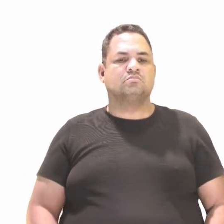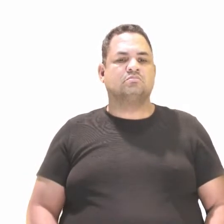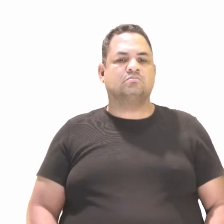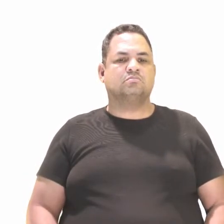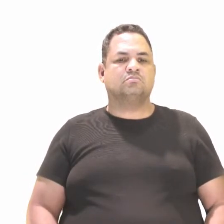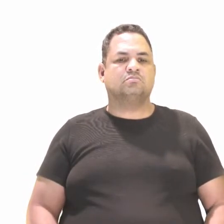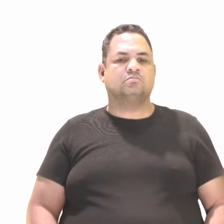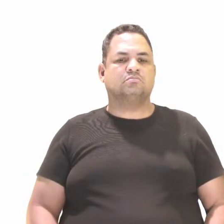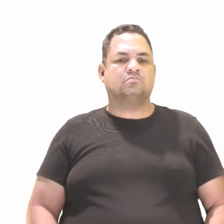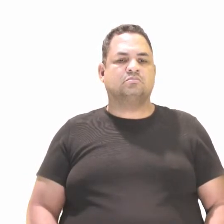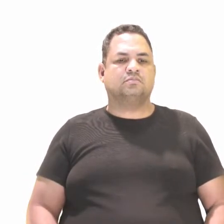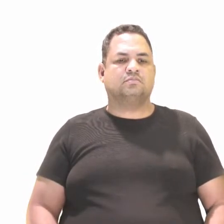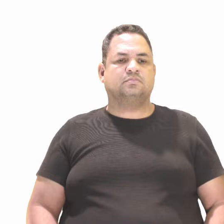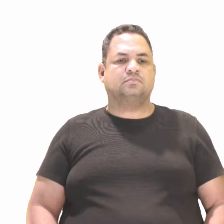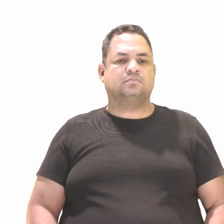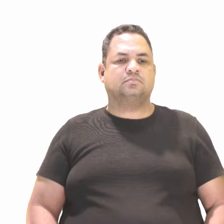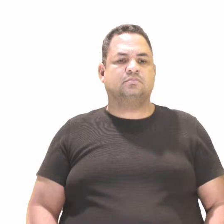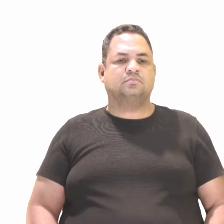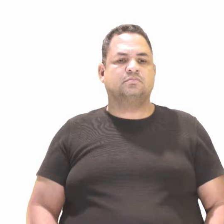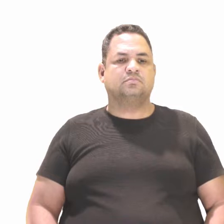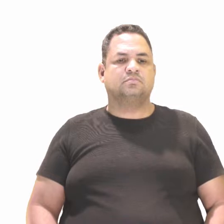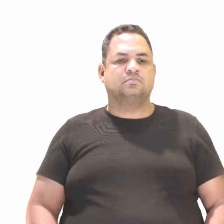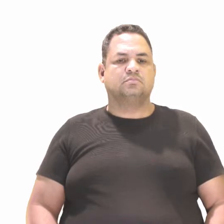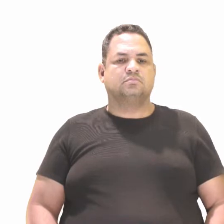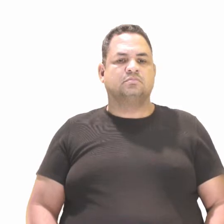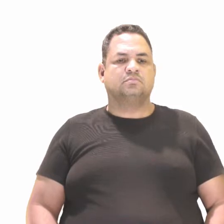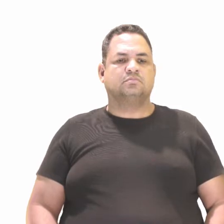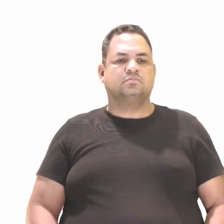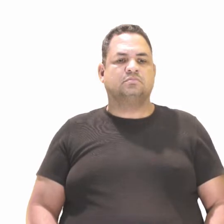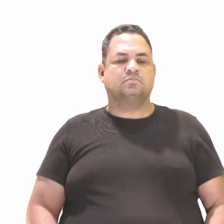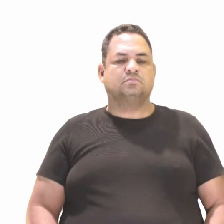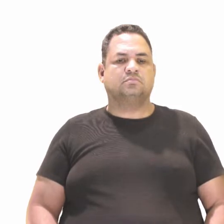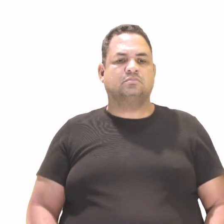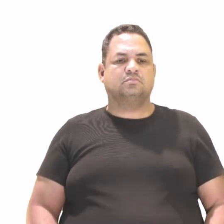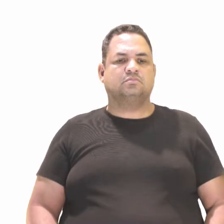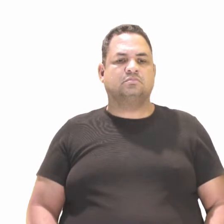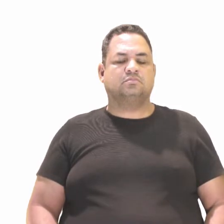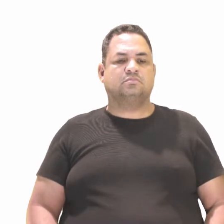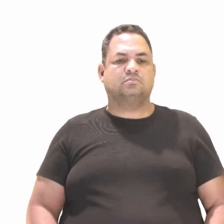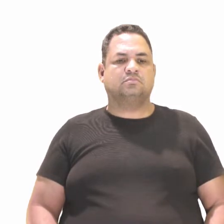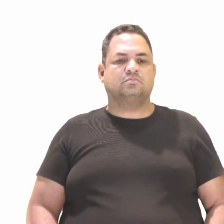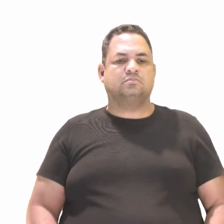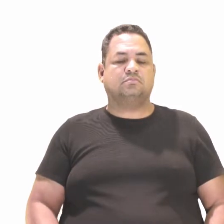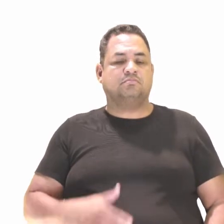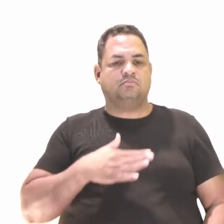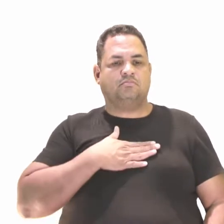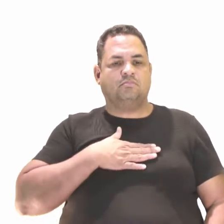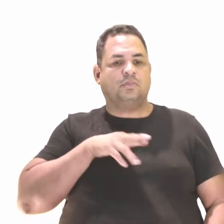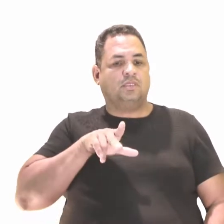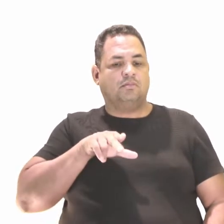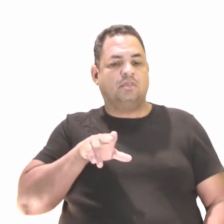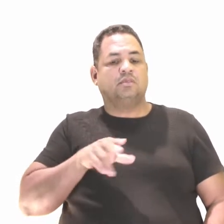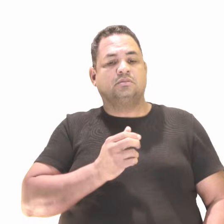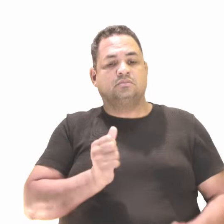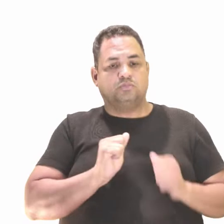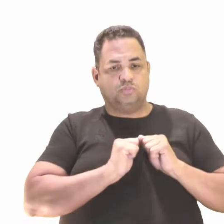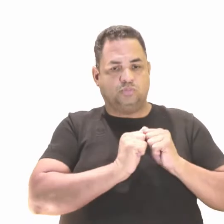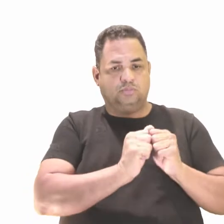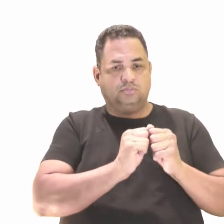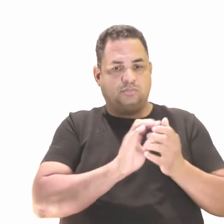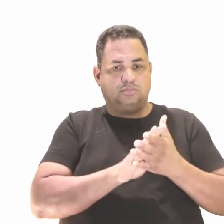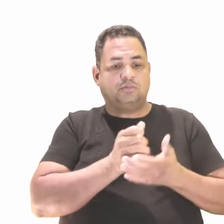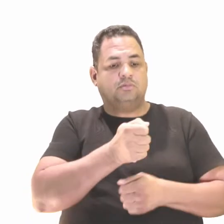I are going fishing. Would you like to come along? Ou seja, minha irmã e eu estamos